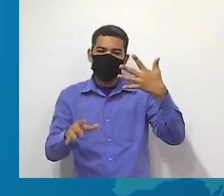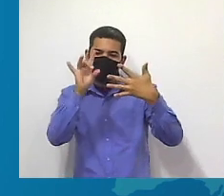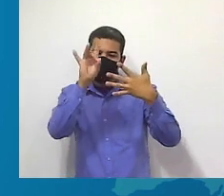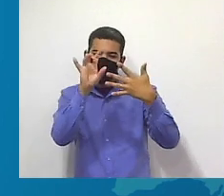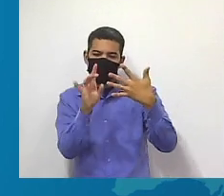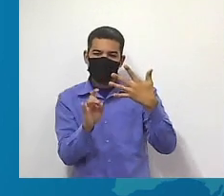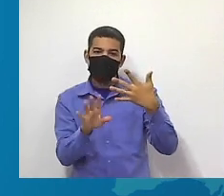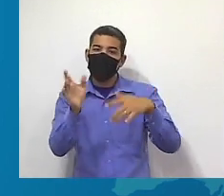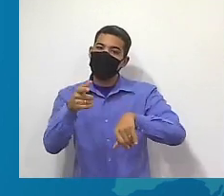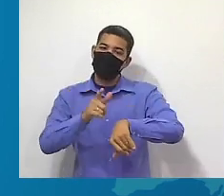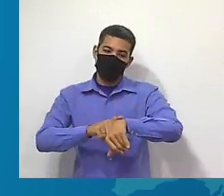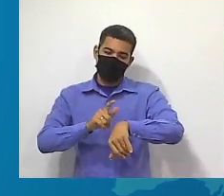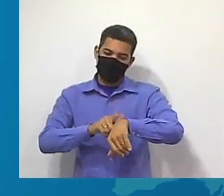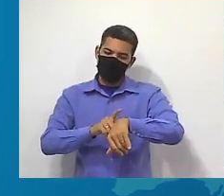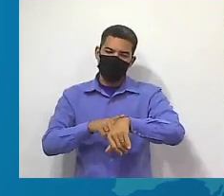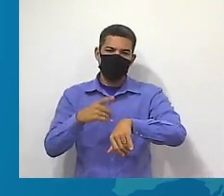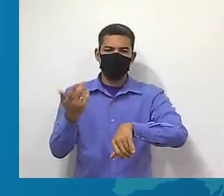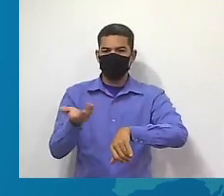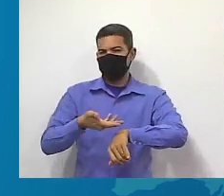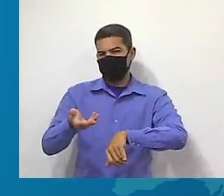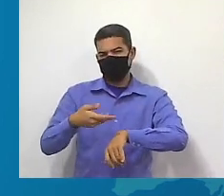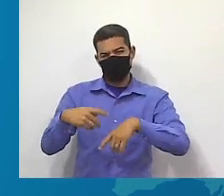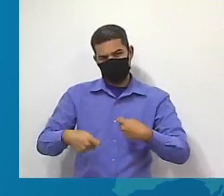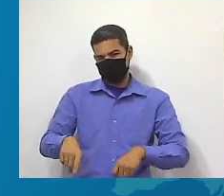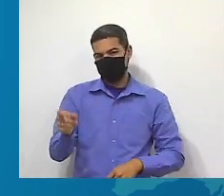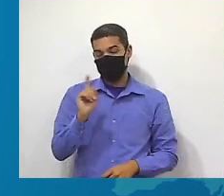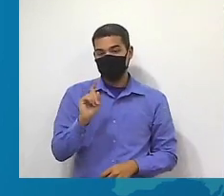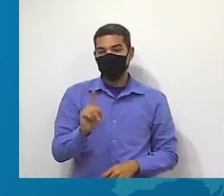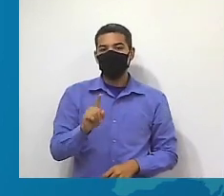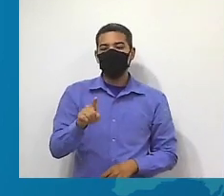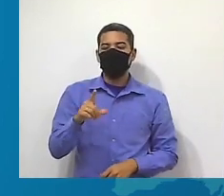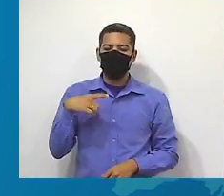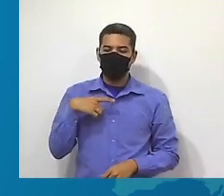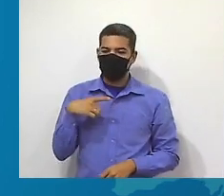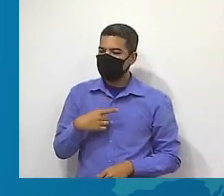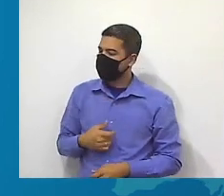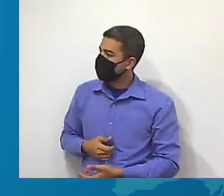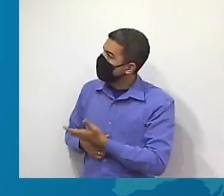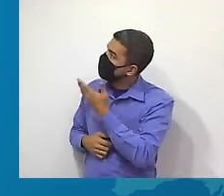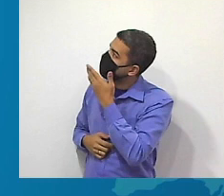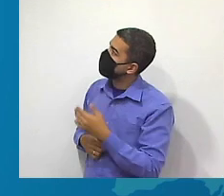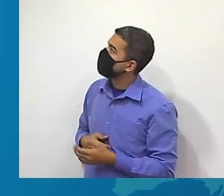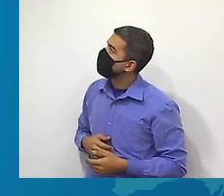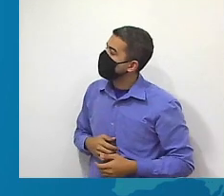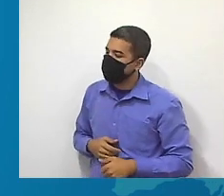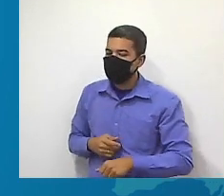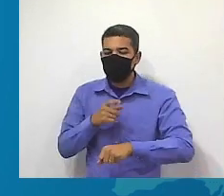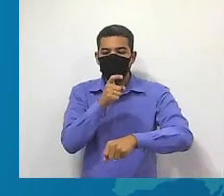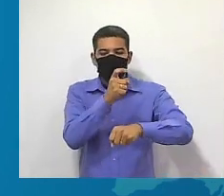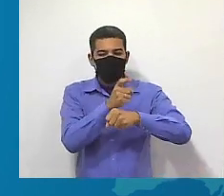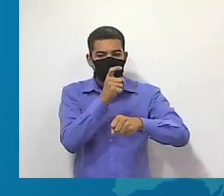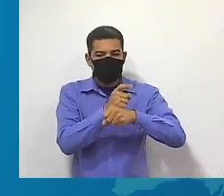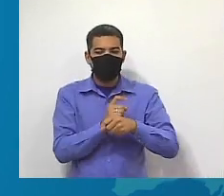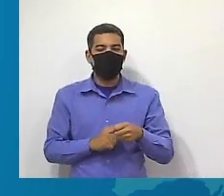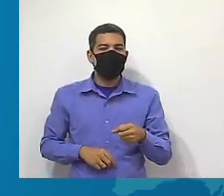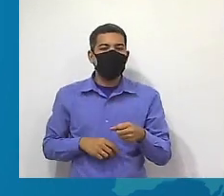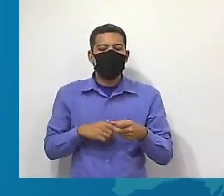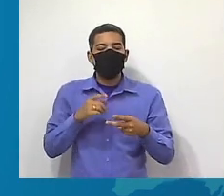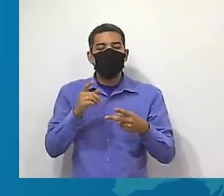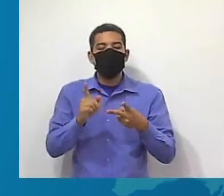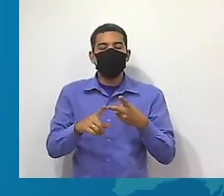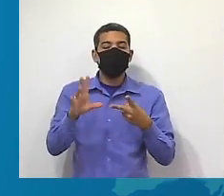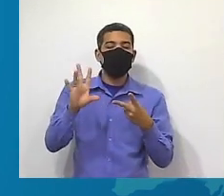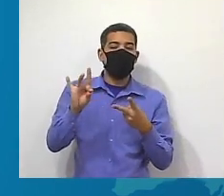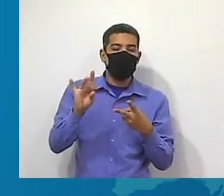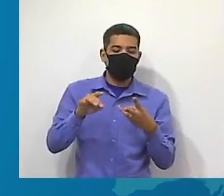detalhado, mas não há a menor necessidade. E os estados aí que eu selecionei para a gente são o estado sólido, estado líquido